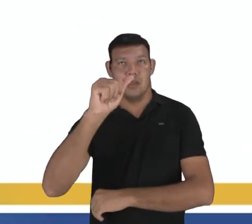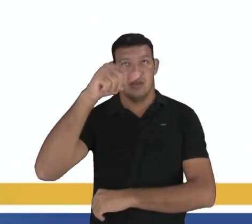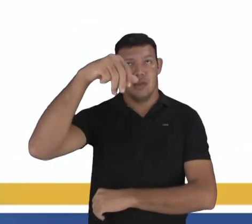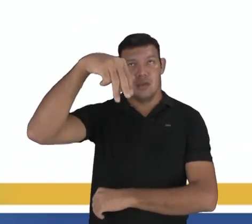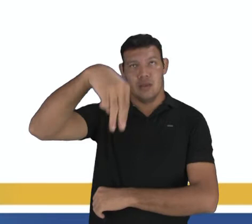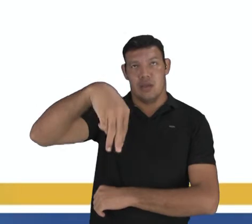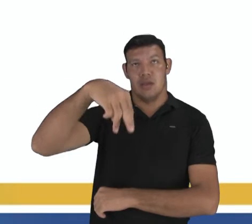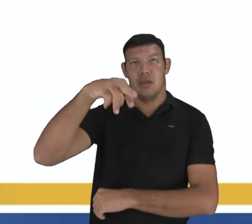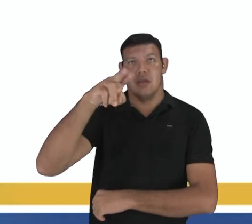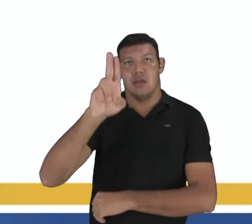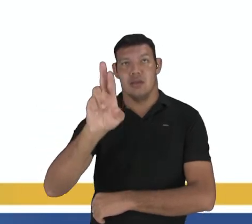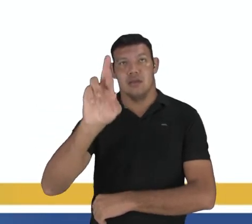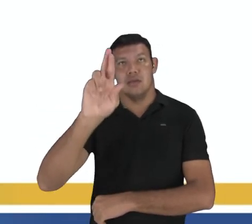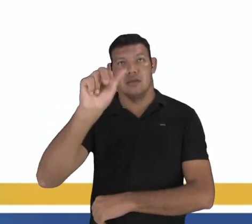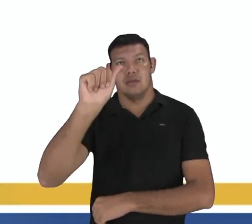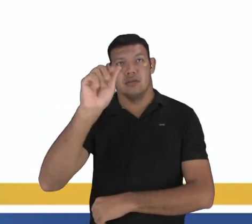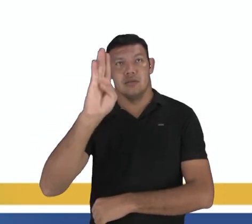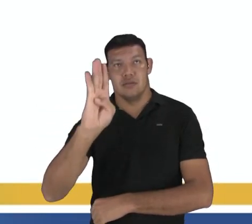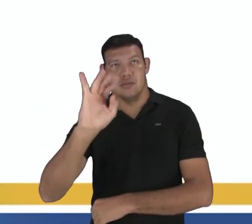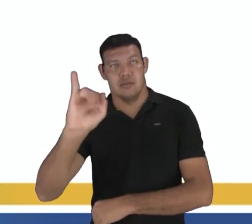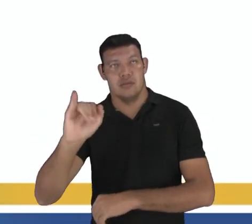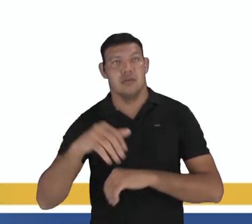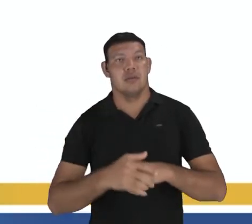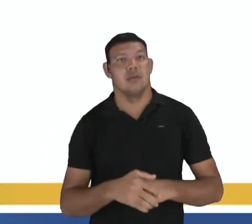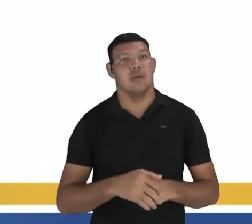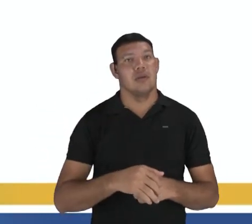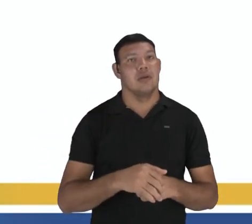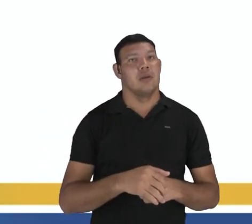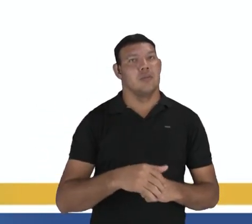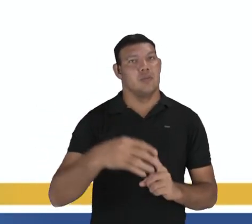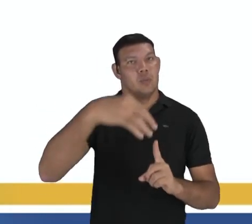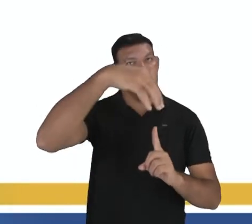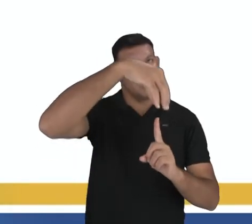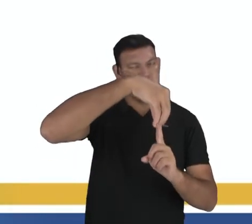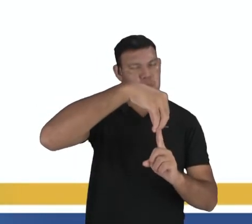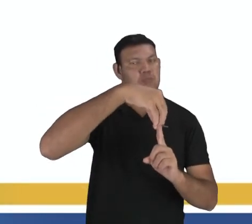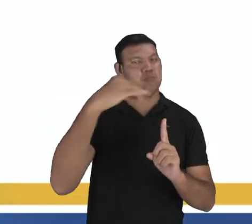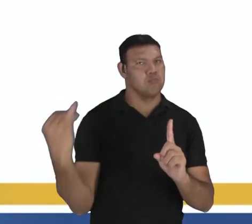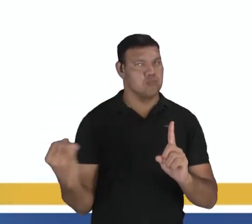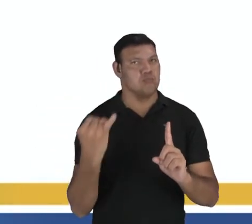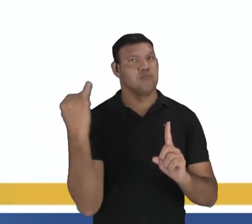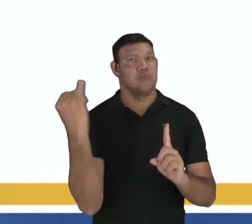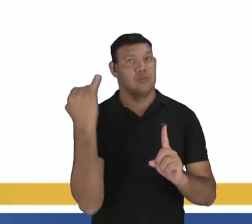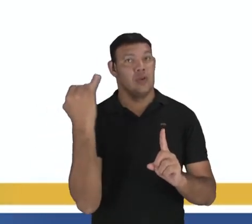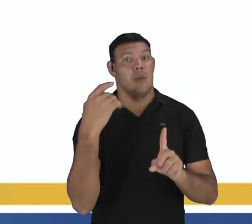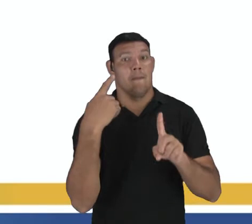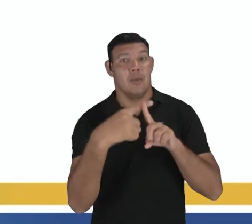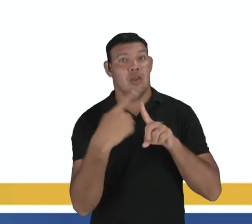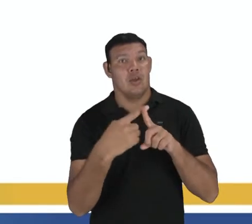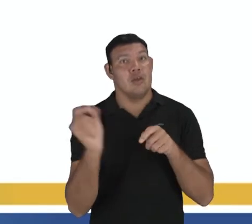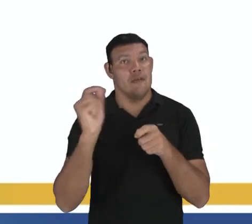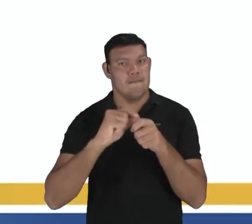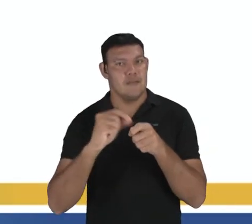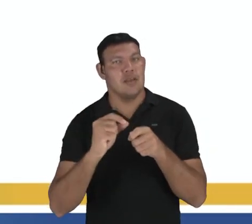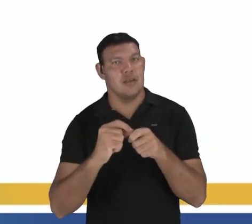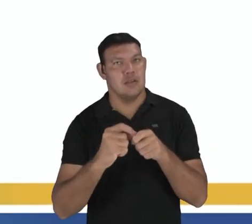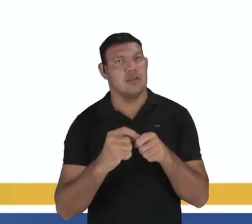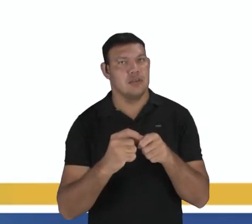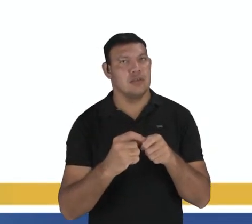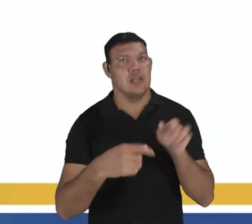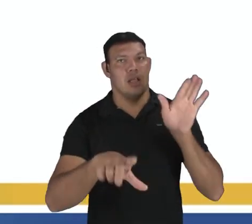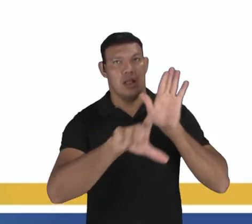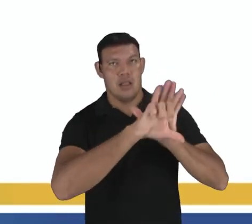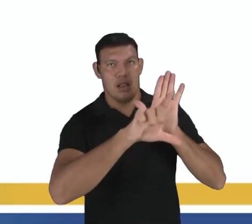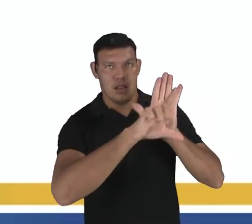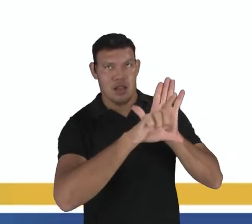né? O principal rei, né, babilônico, porque ele elaborou, pessoal, o código de Hammurabi, né?